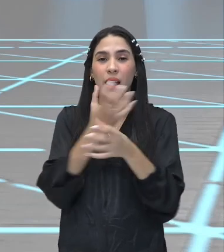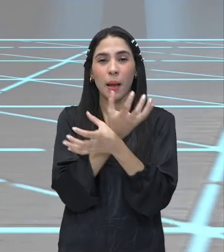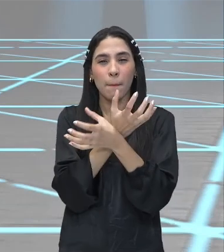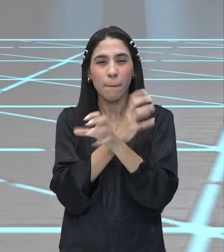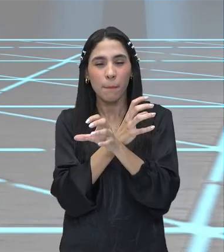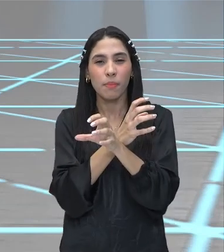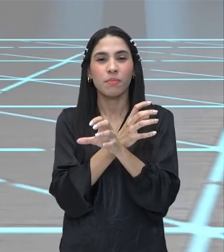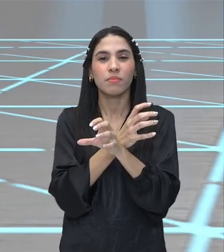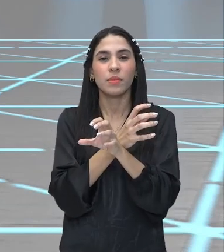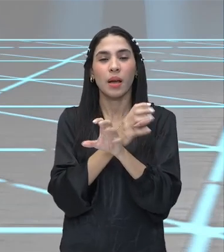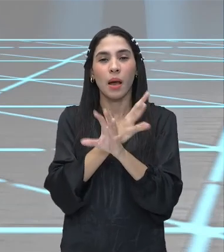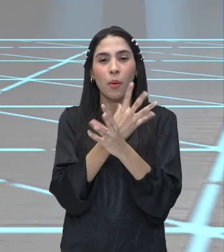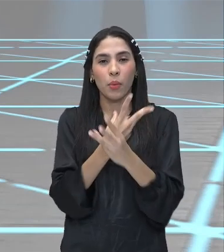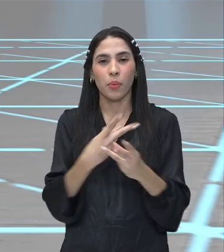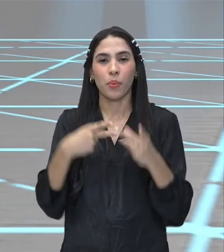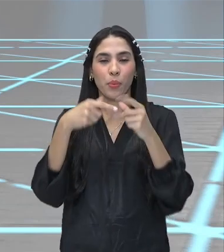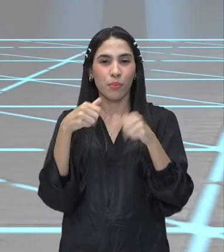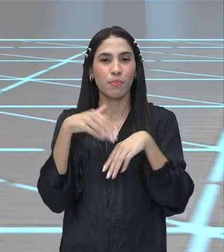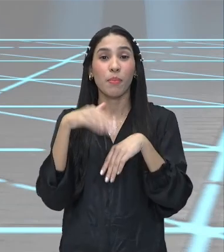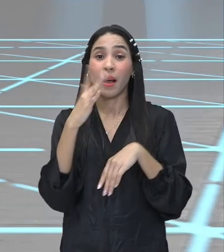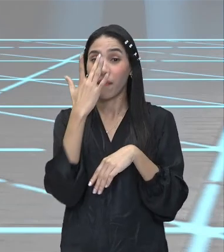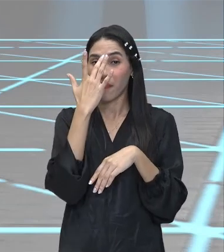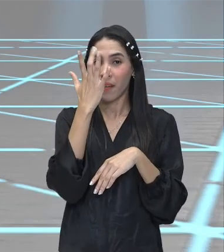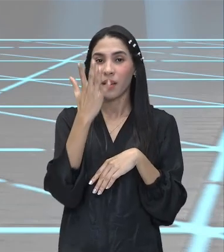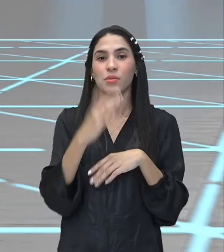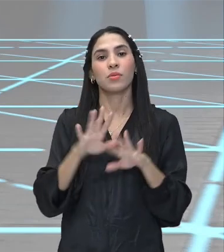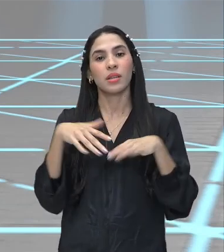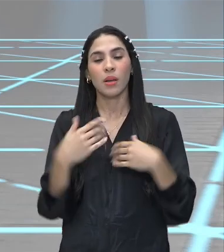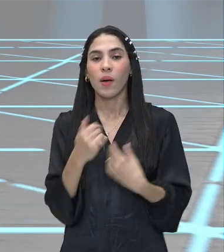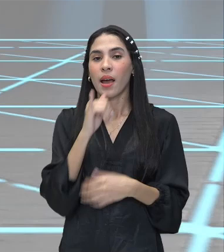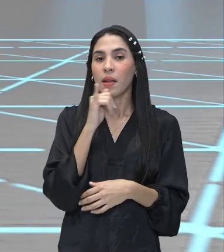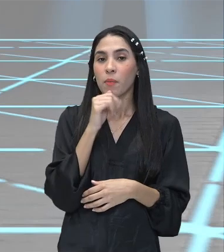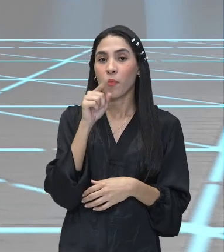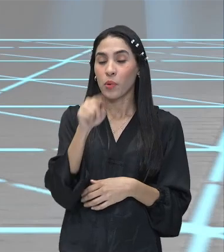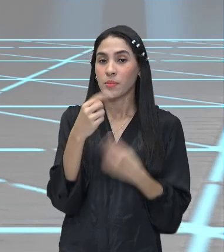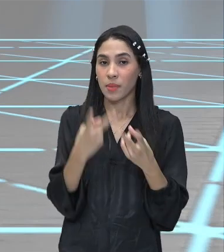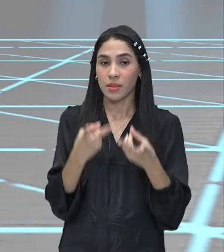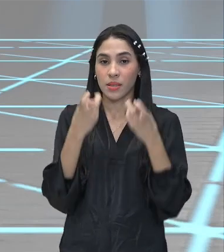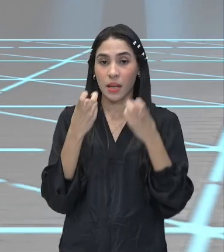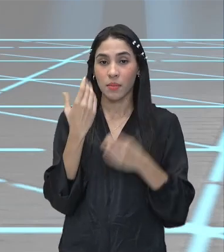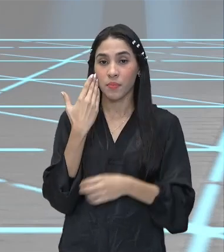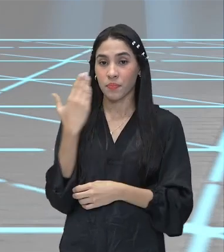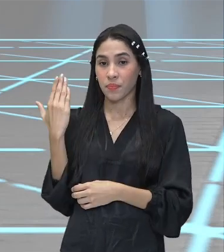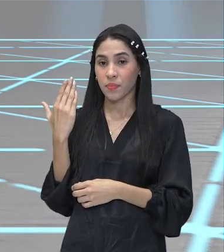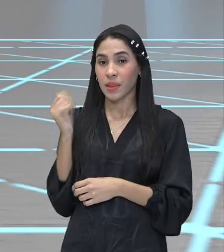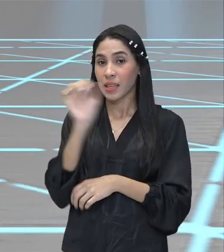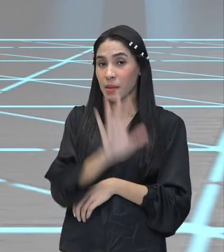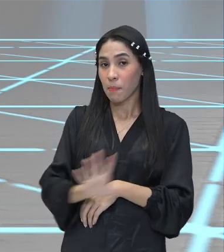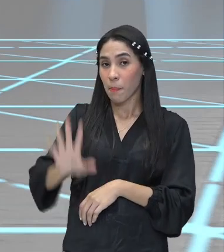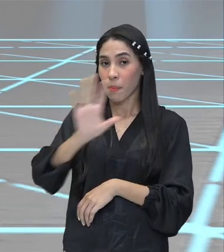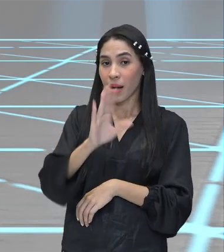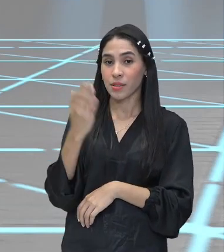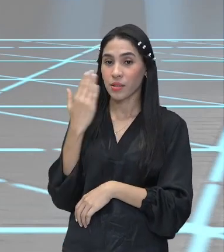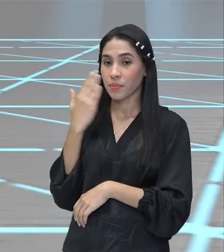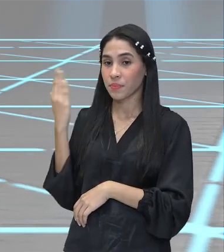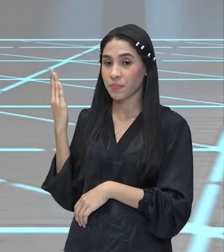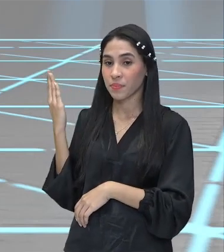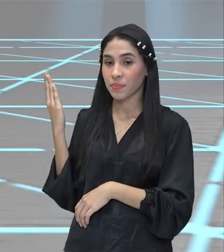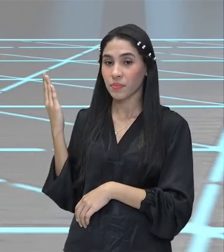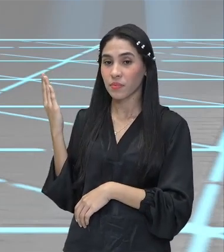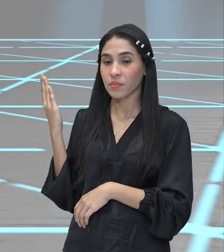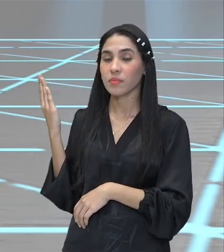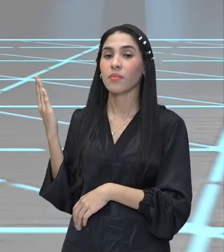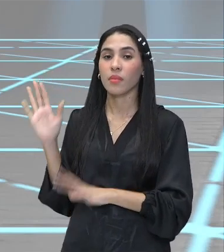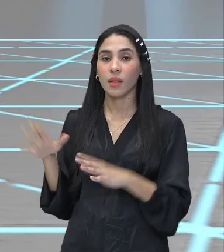mais facilidade. Então, vocês estão observando aí nessa figura que está aparecendo aqui atrás de mim,